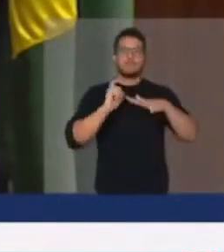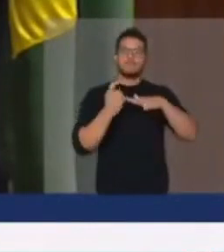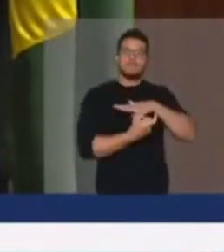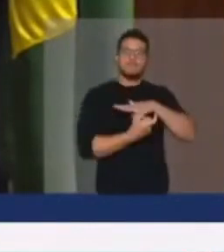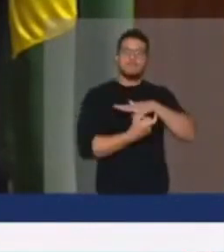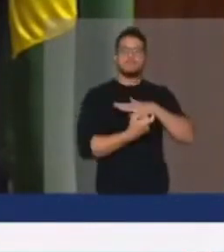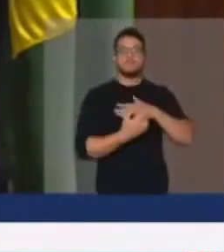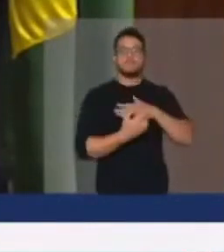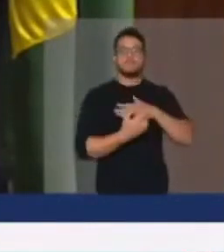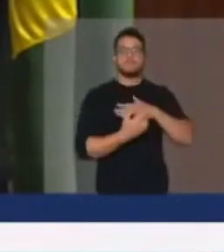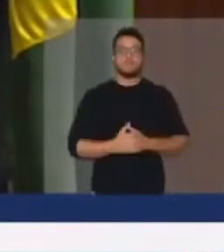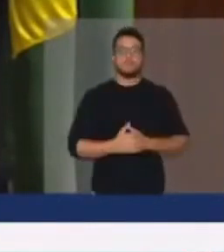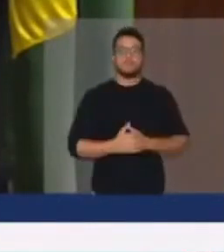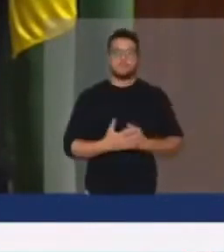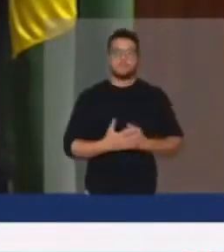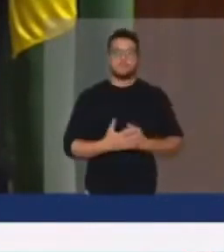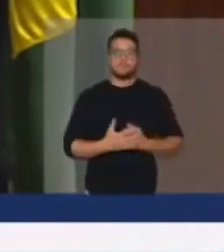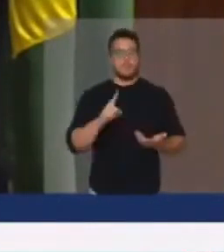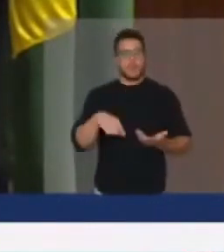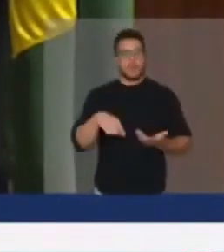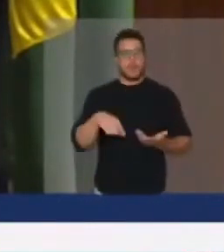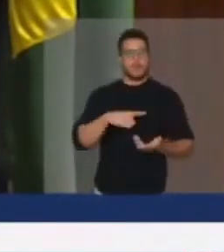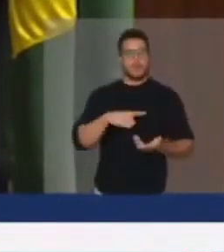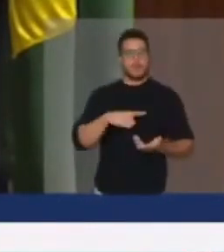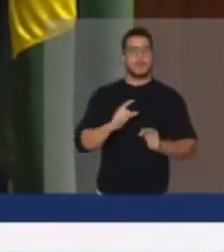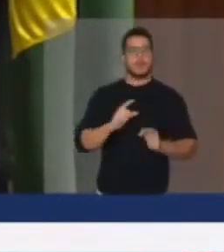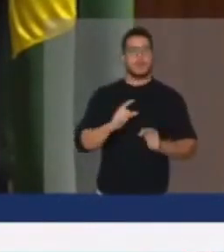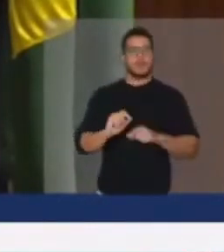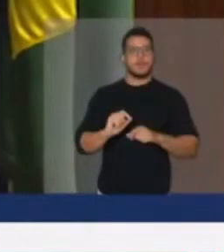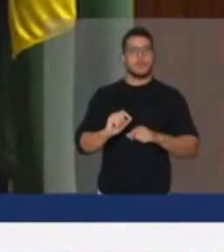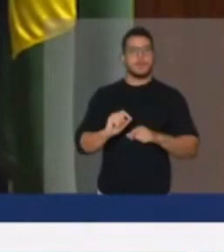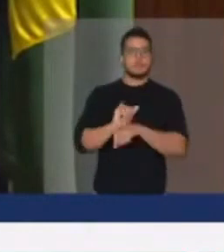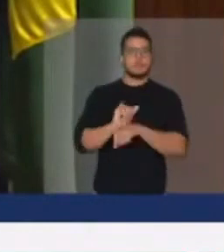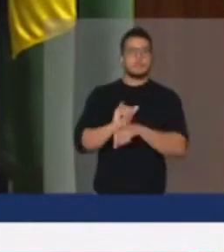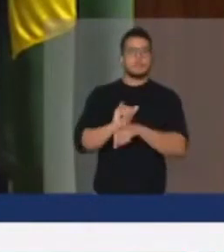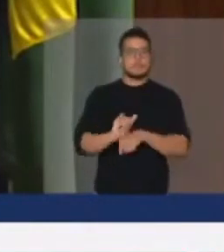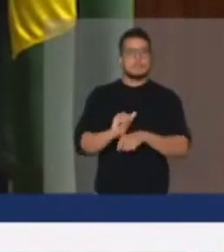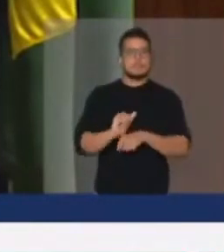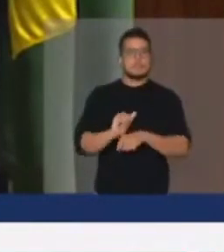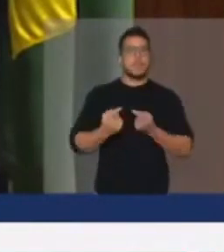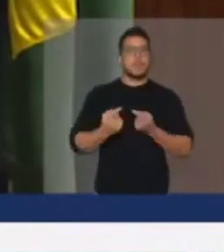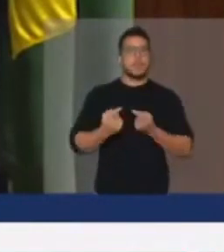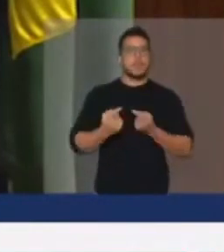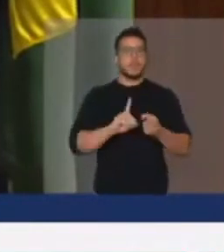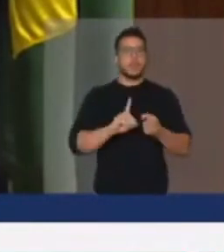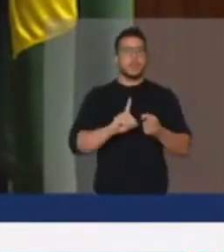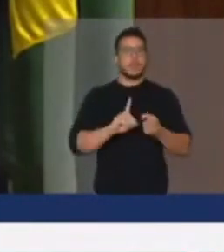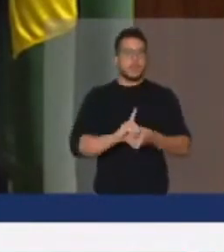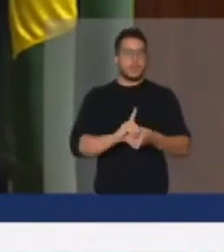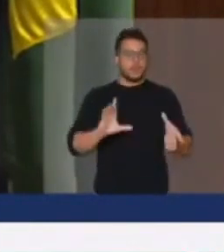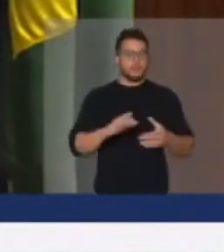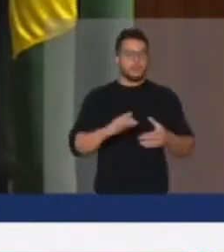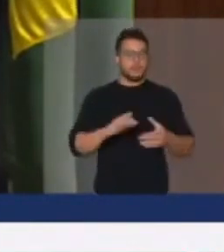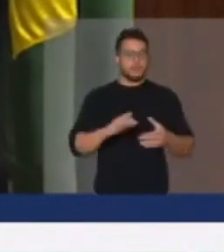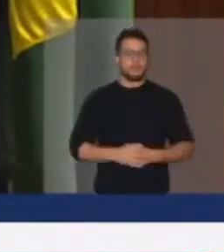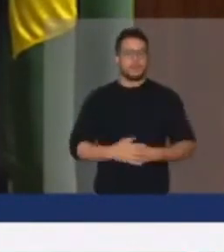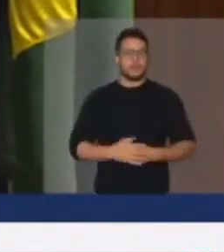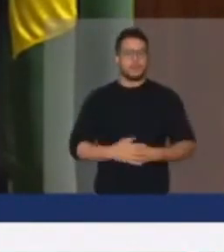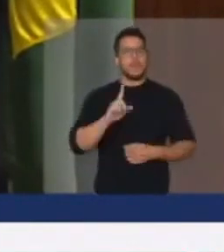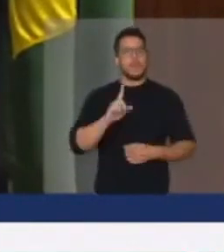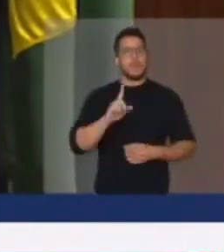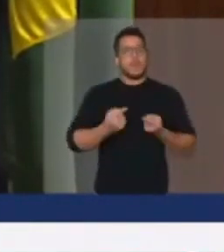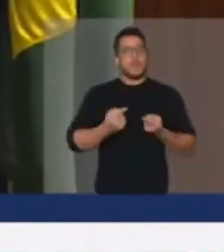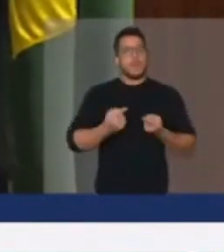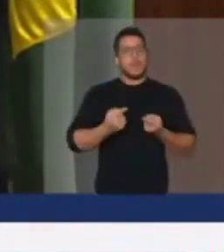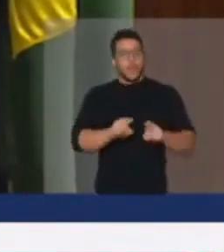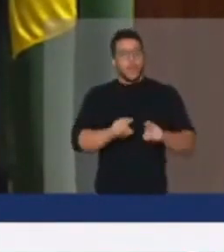criminoso que age no Brasil para enfraquecer a democracia, que atenta contra o Estado Democrático